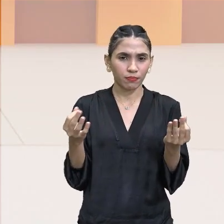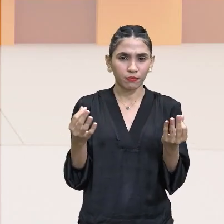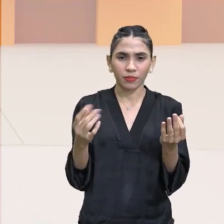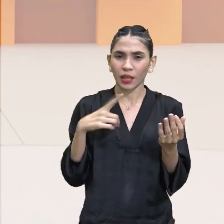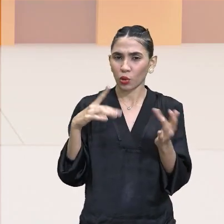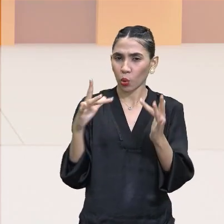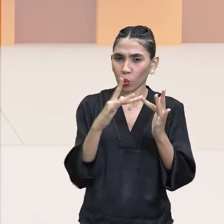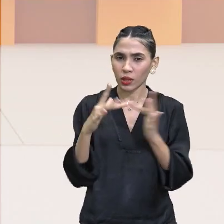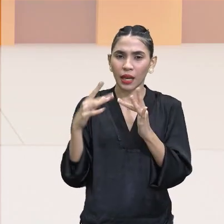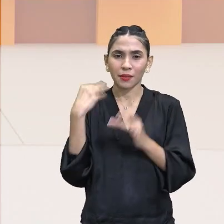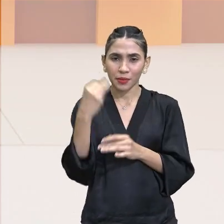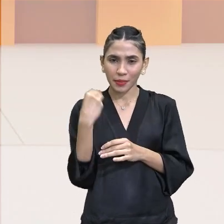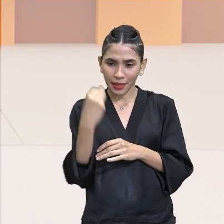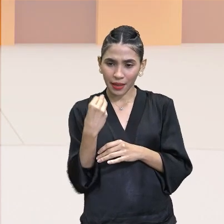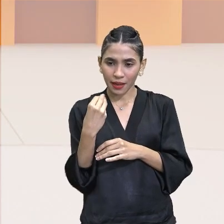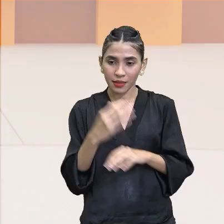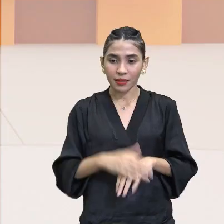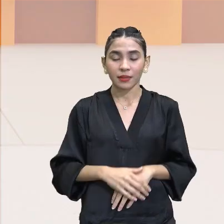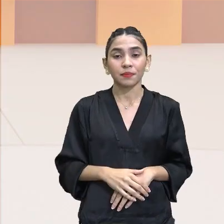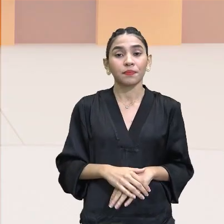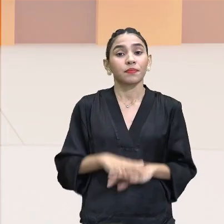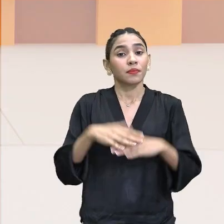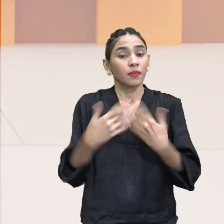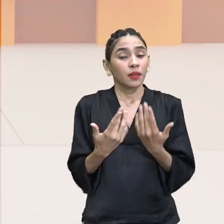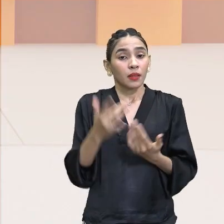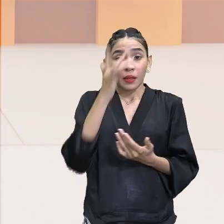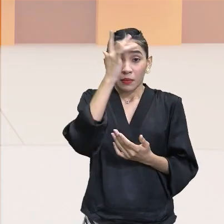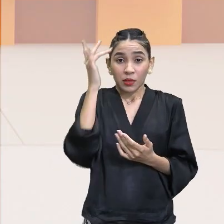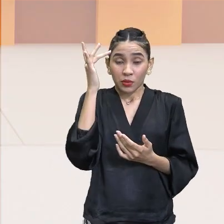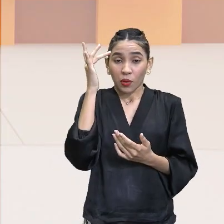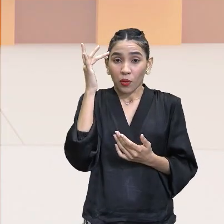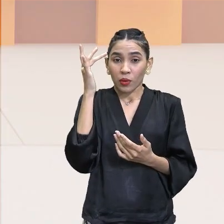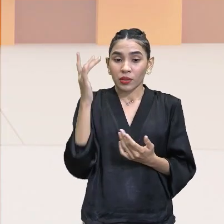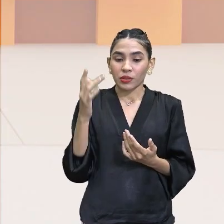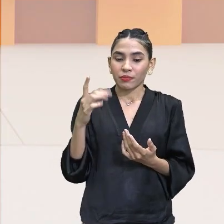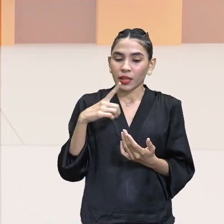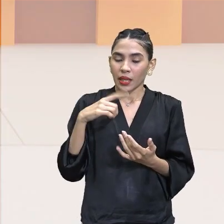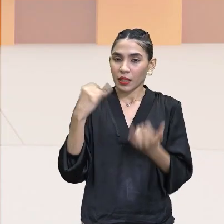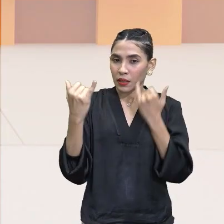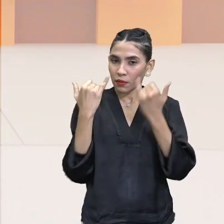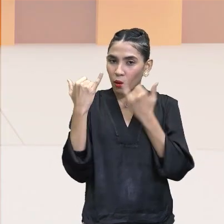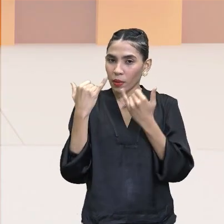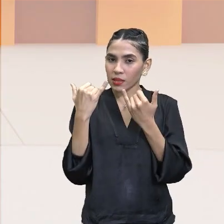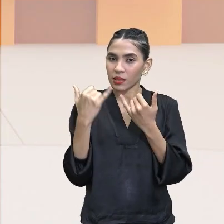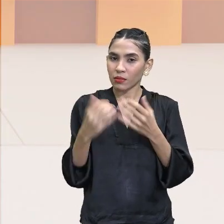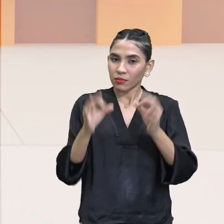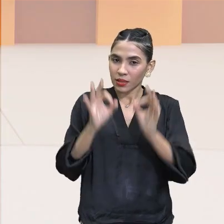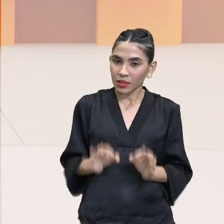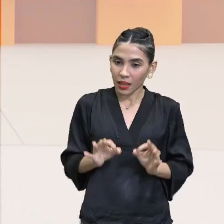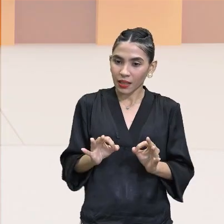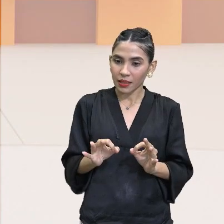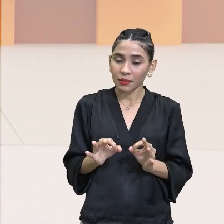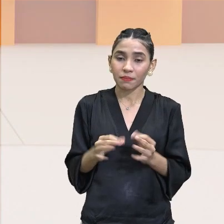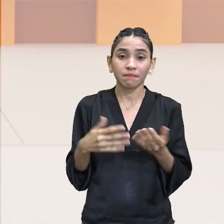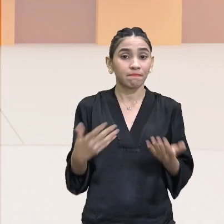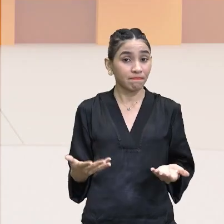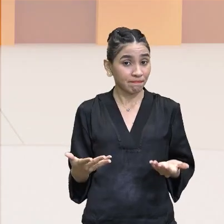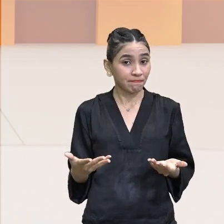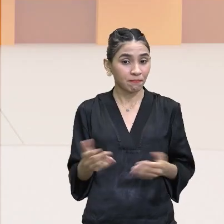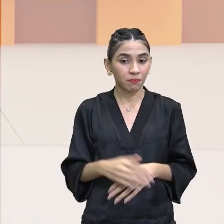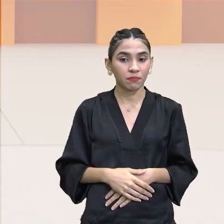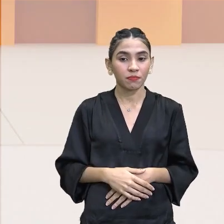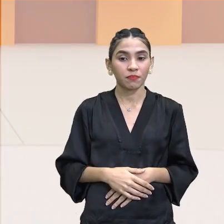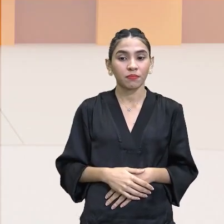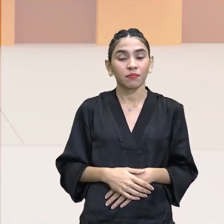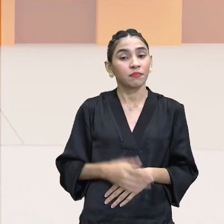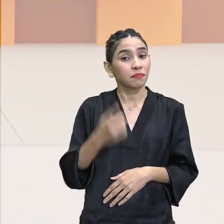né? E mais, será que as pessoas estão acessando essas informações da maneira correta? Ainda tem isso, né? Olha aqui